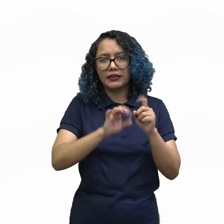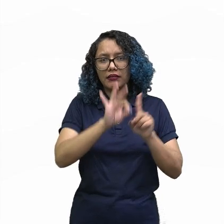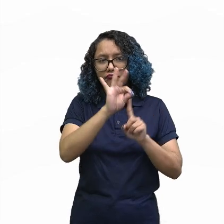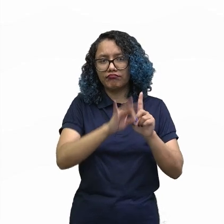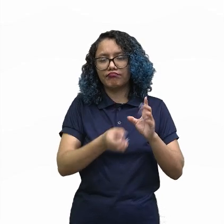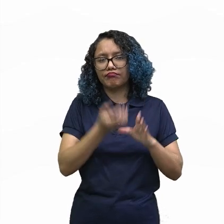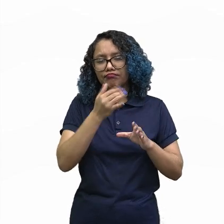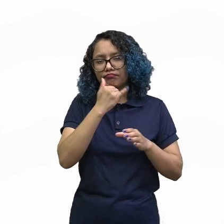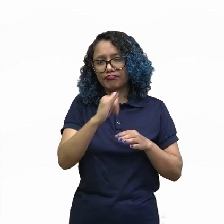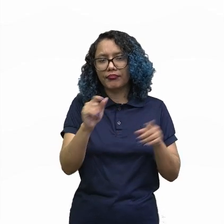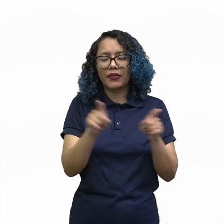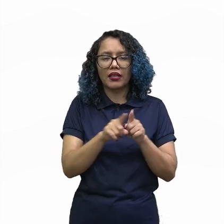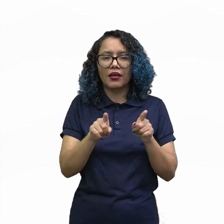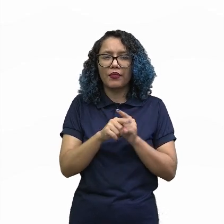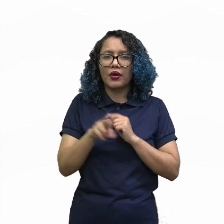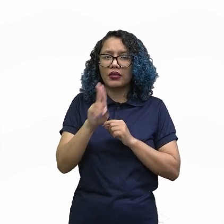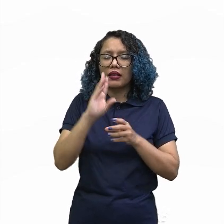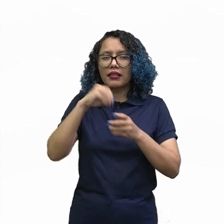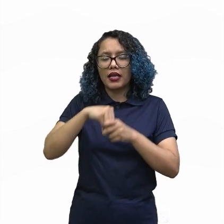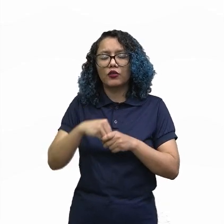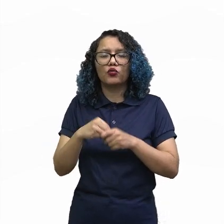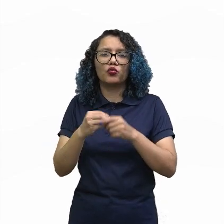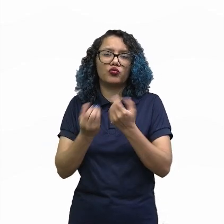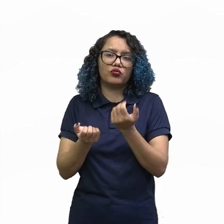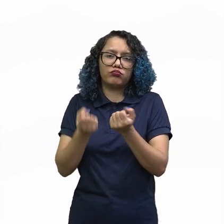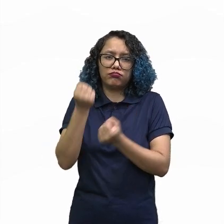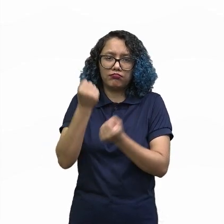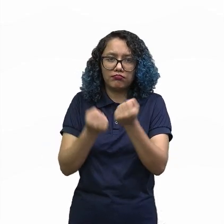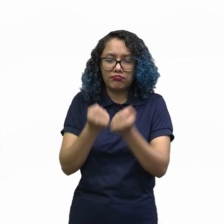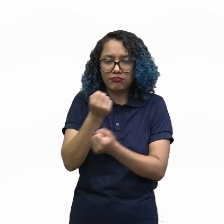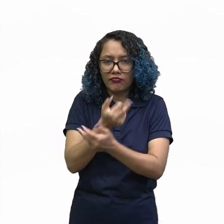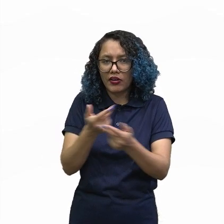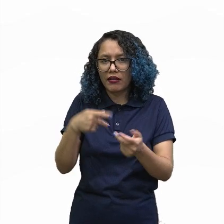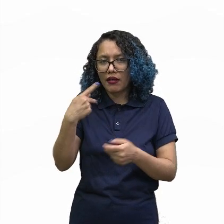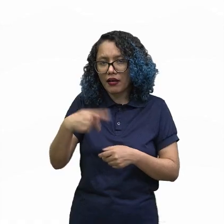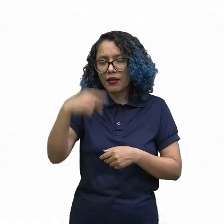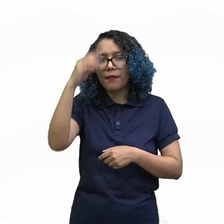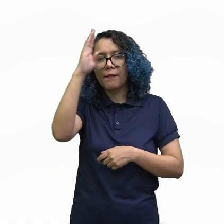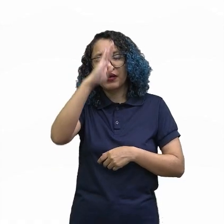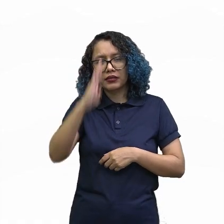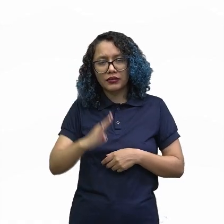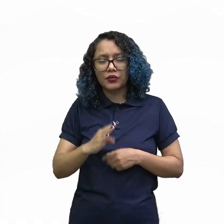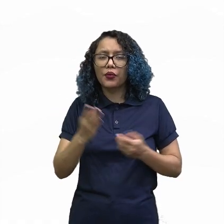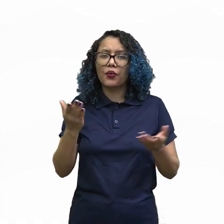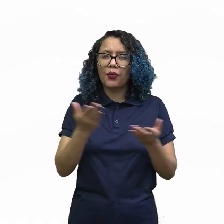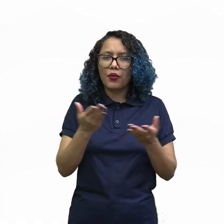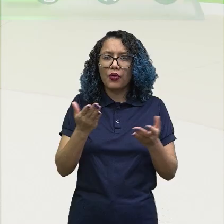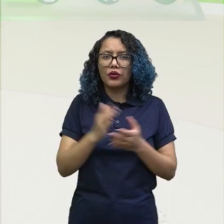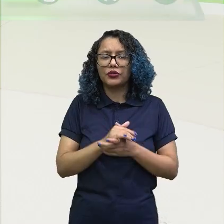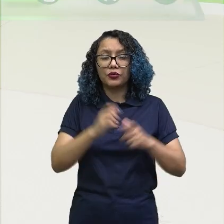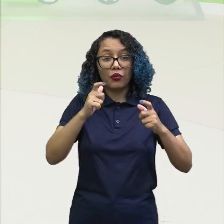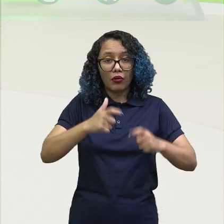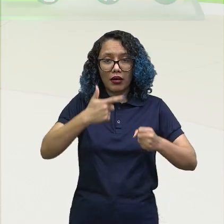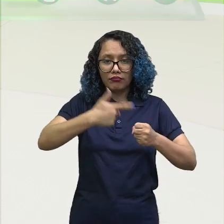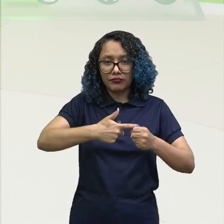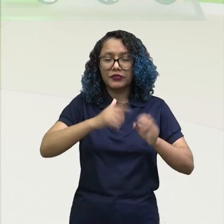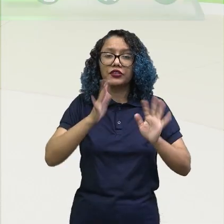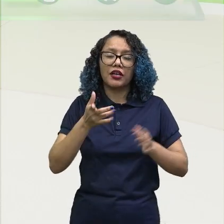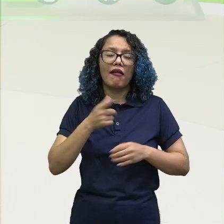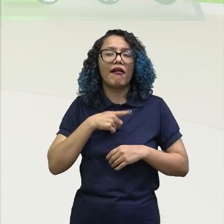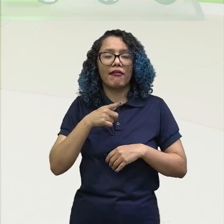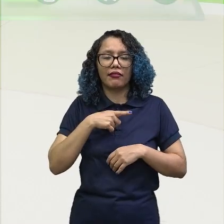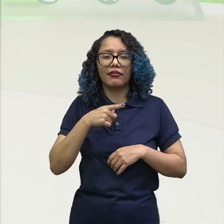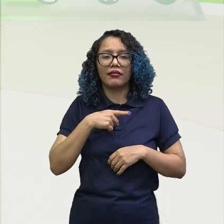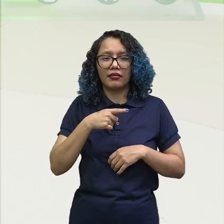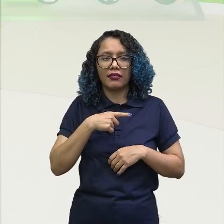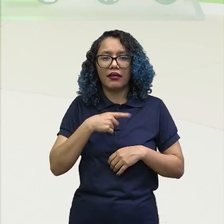também é muito utilizado nos veículos automotores no Brasil. Hoje em dia, os postos de combustível já dão essa opção para